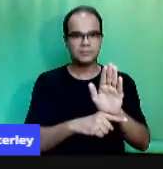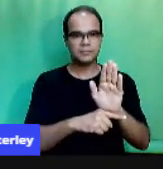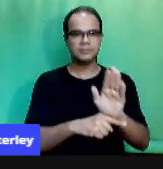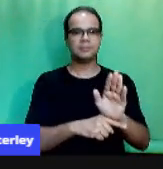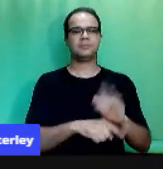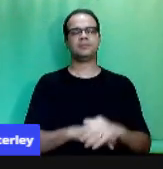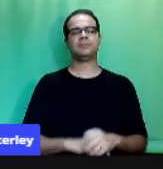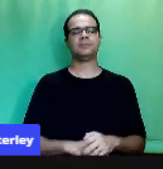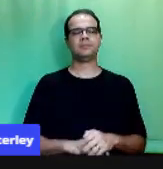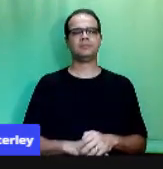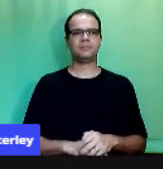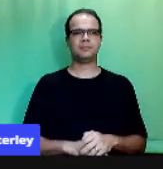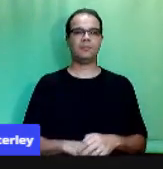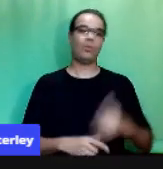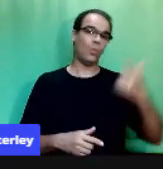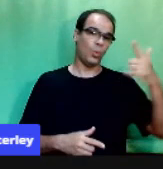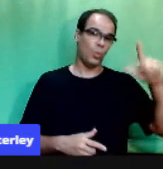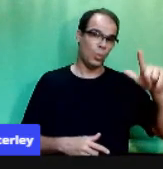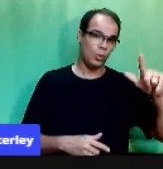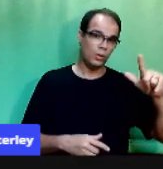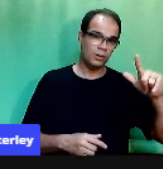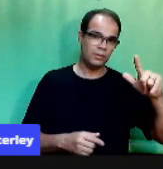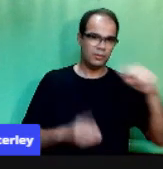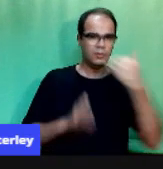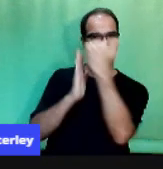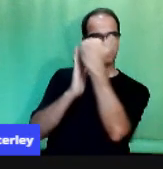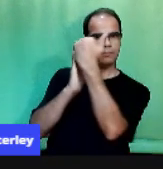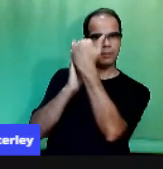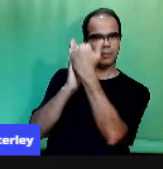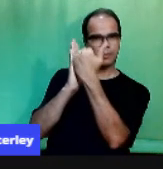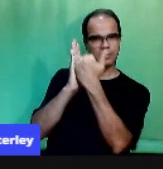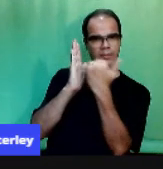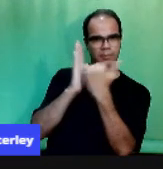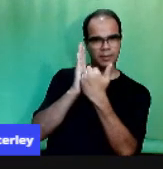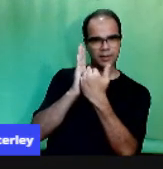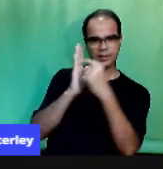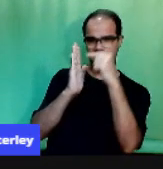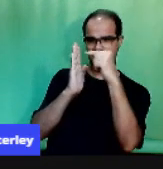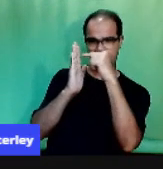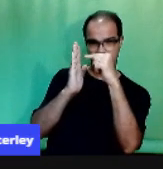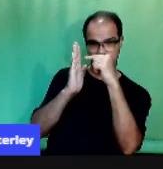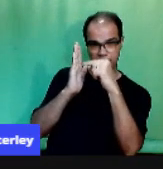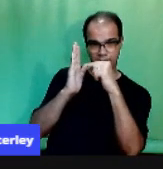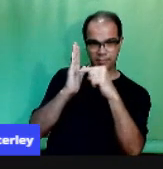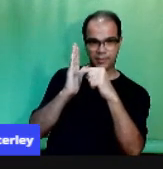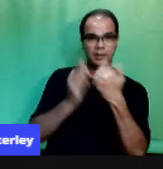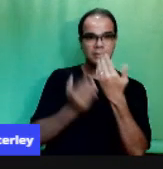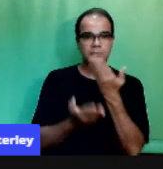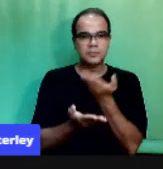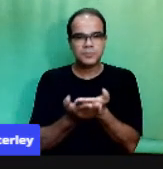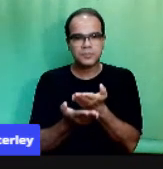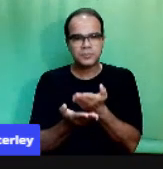essas referências, para que nós possamos, então, estarmos